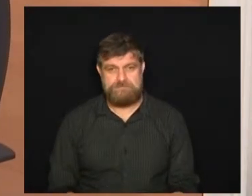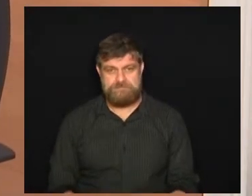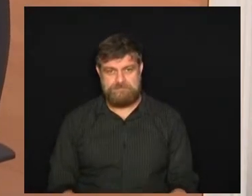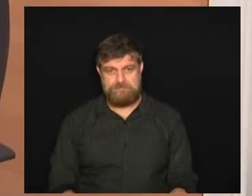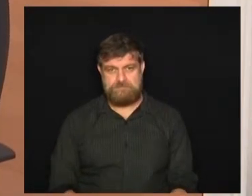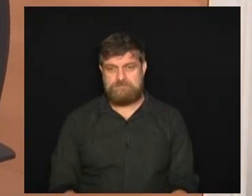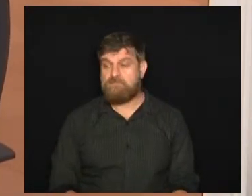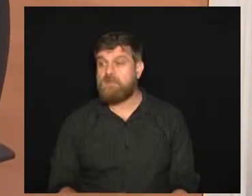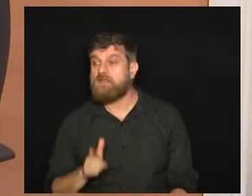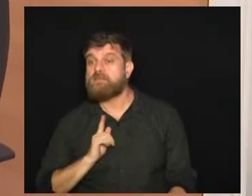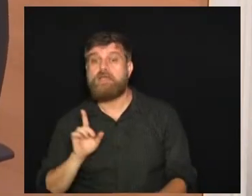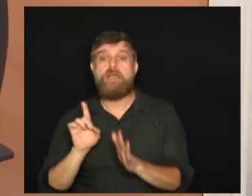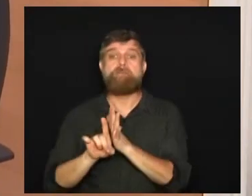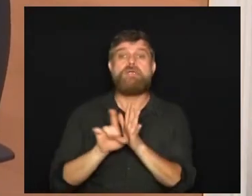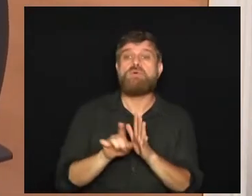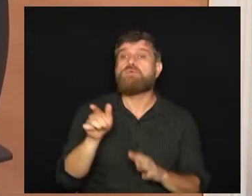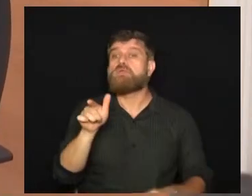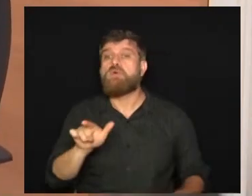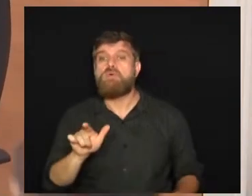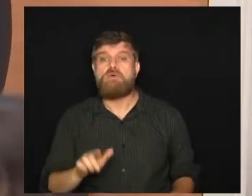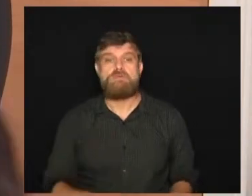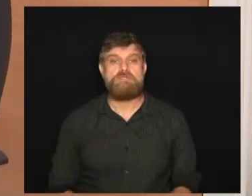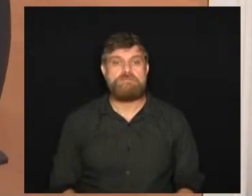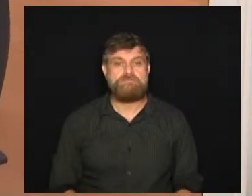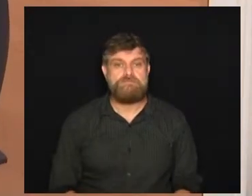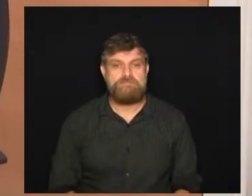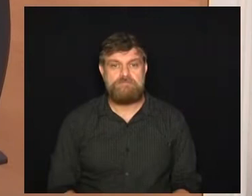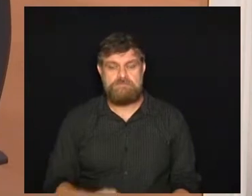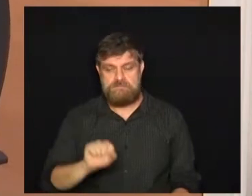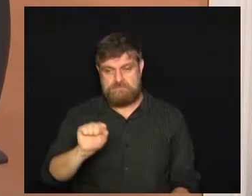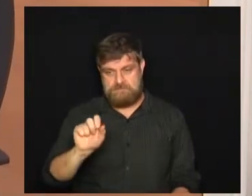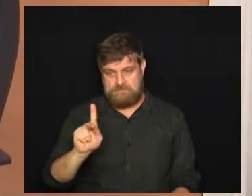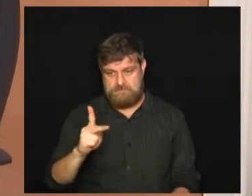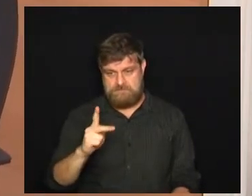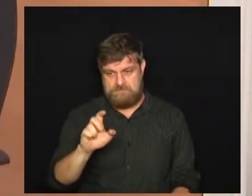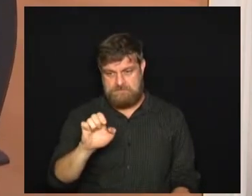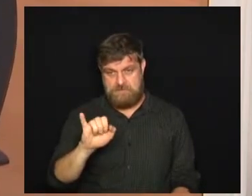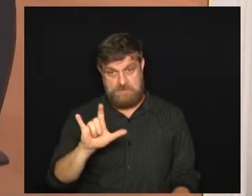Ok, mais alguém quer fazer alguma? Sheila também.